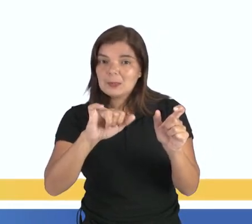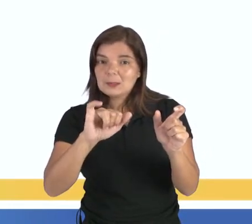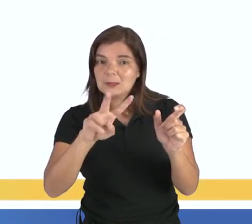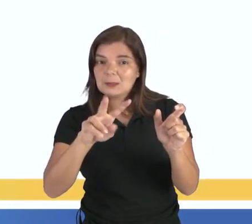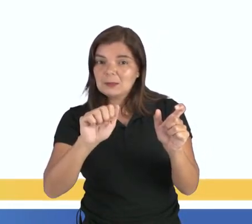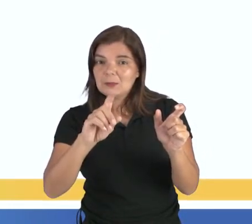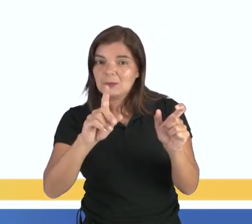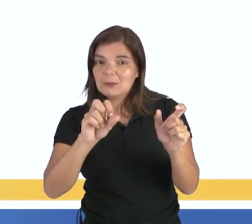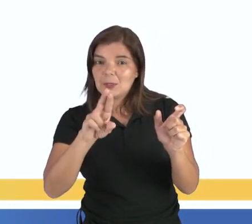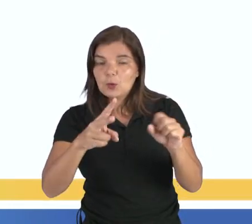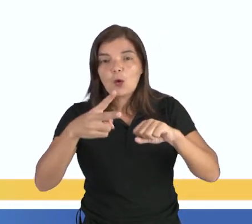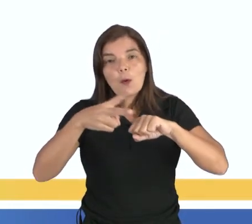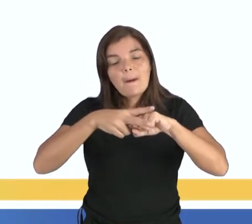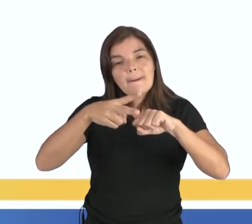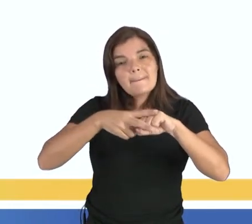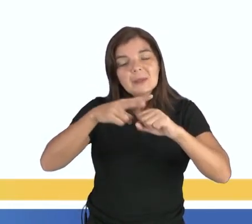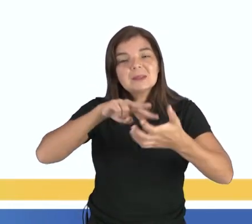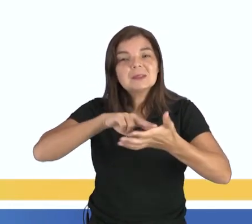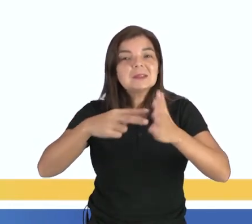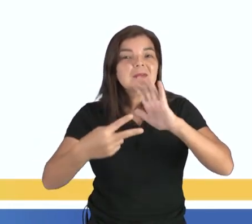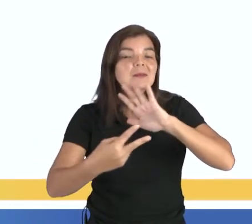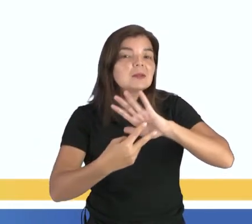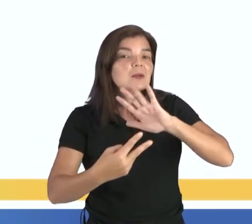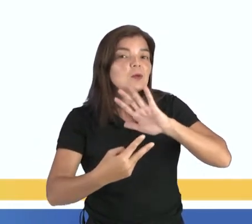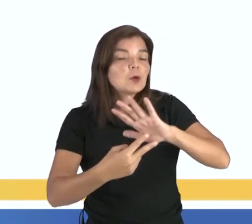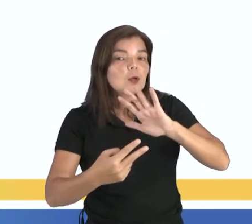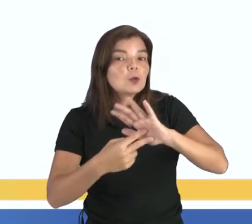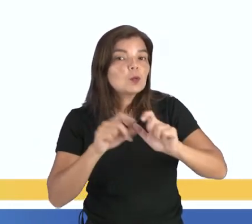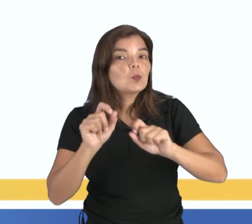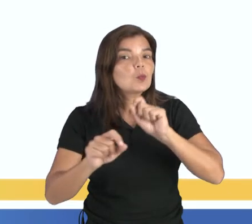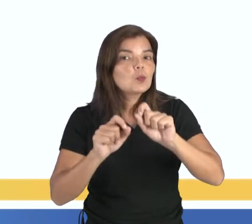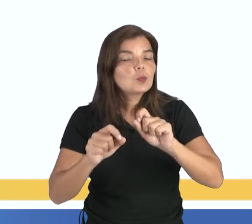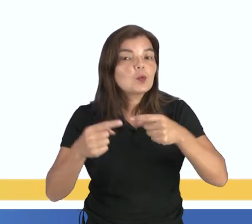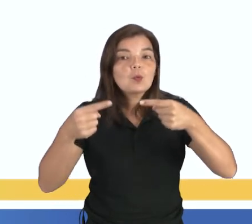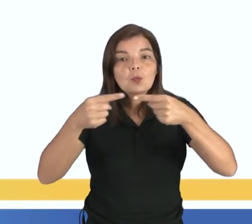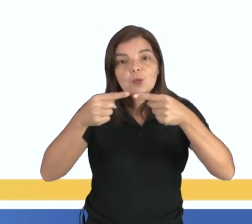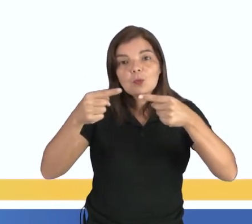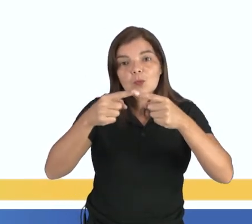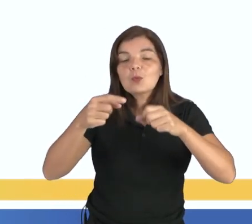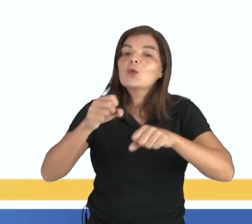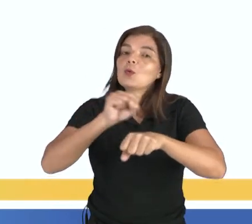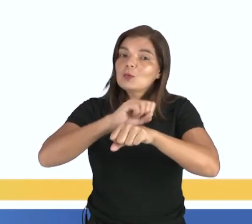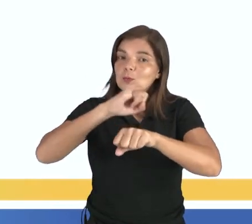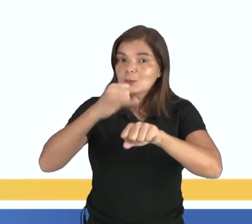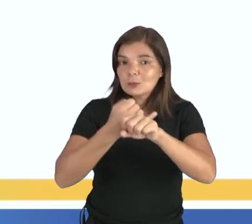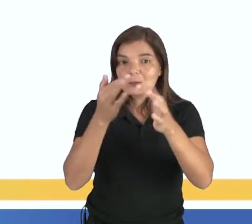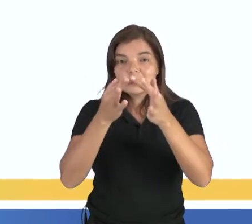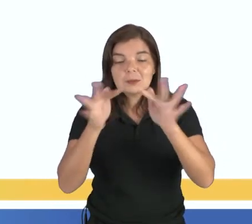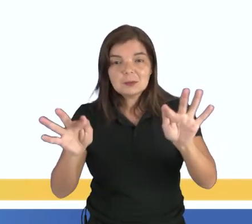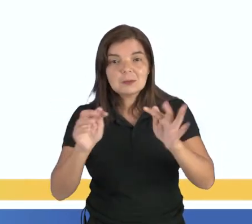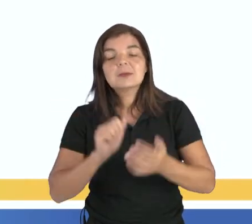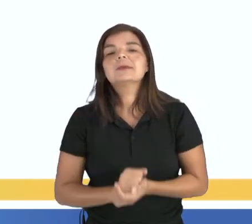para a voz passiva. O verbo deve ser conjugado concordando com o sujeito da oração. Veja,